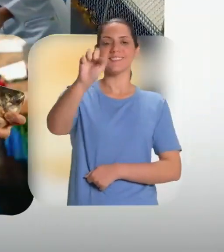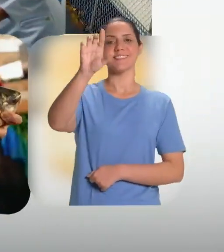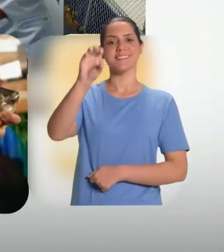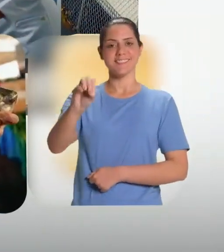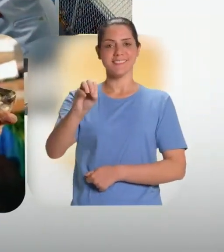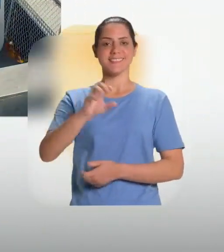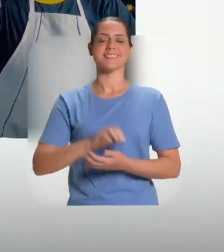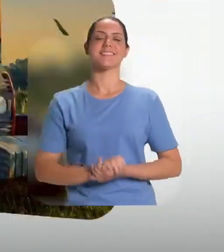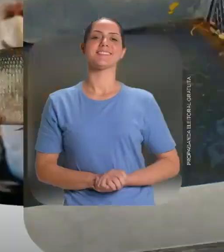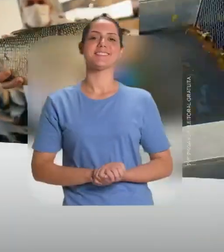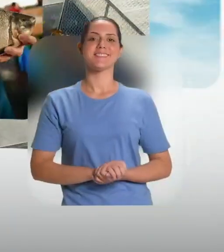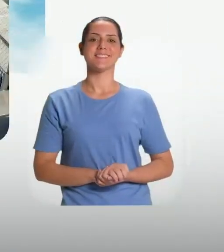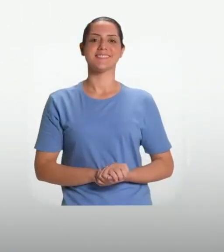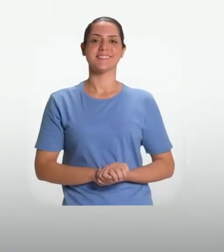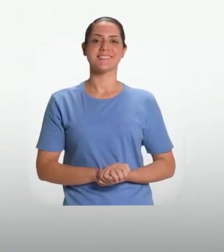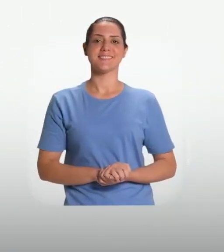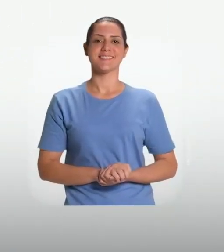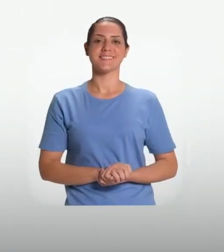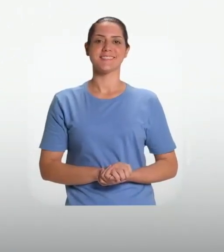Davi 70.